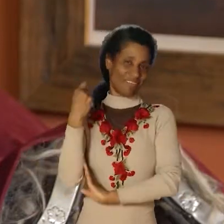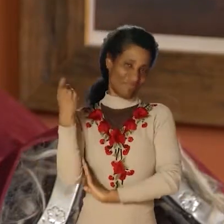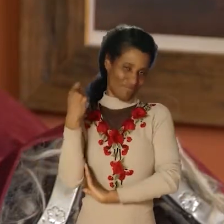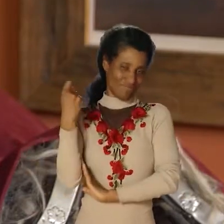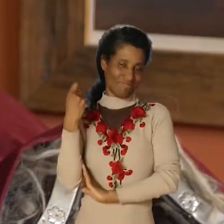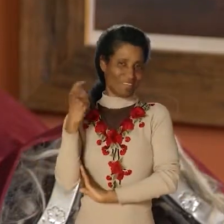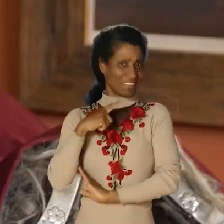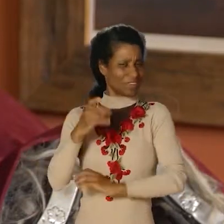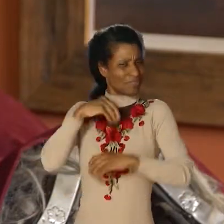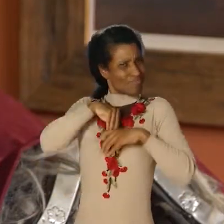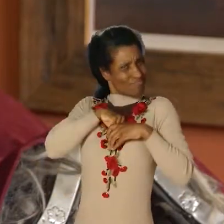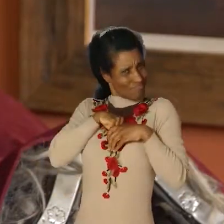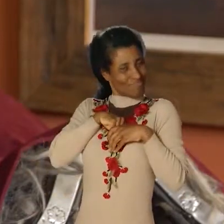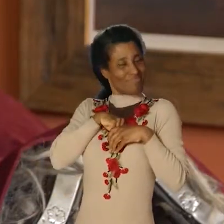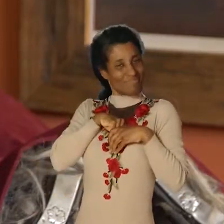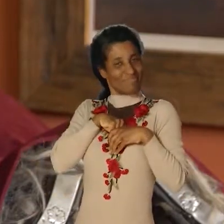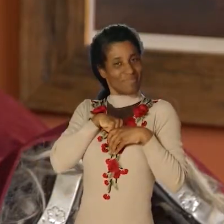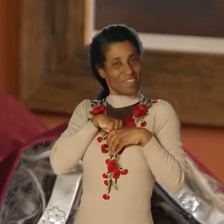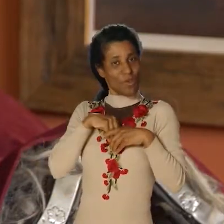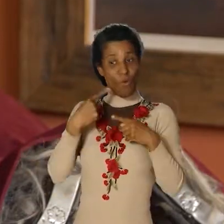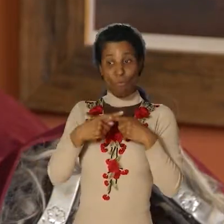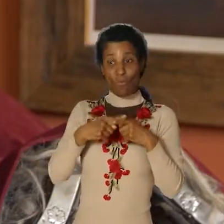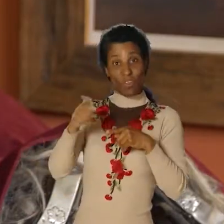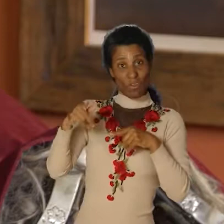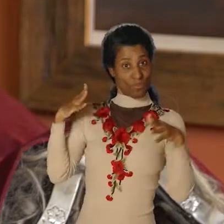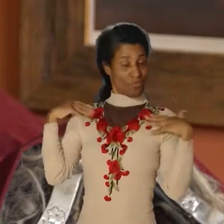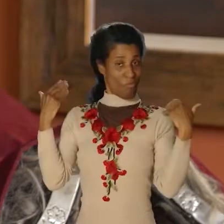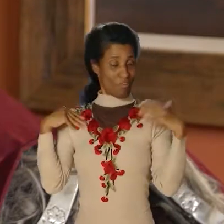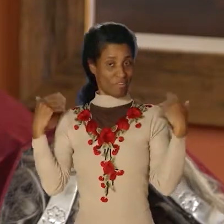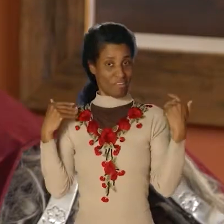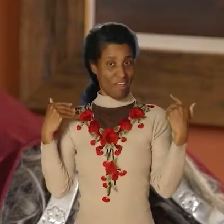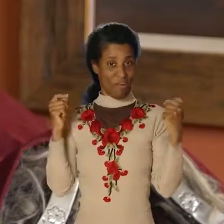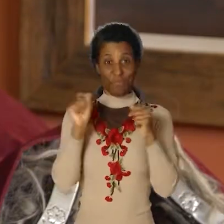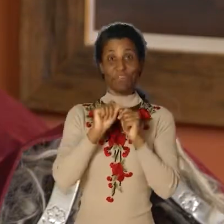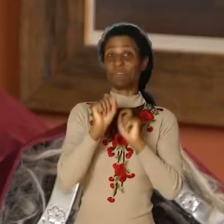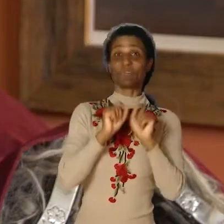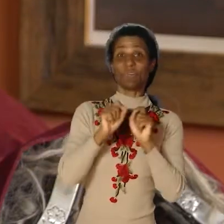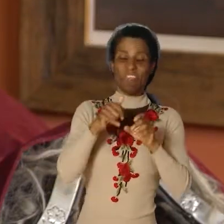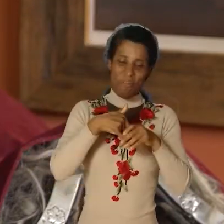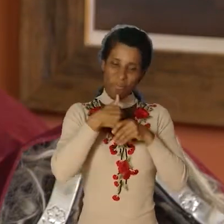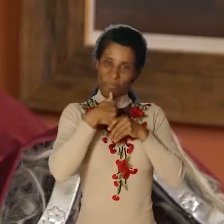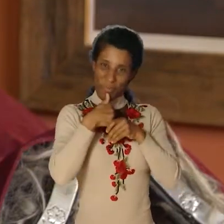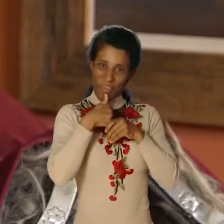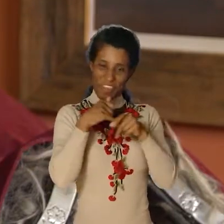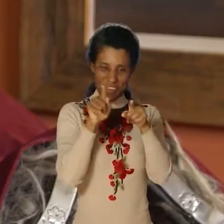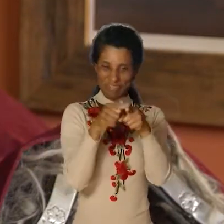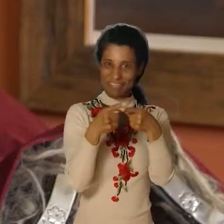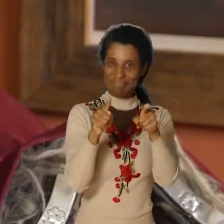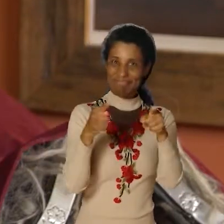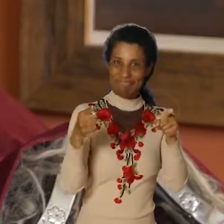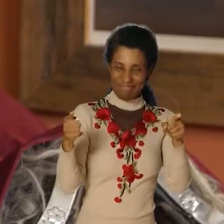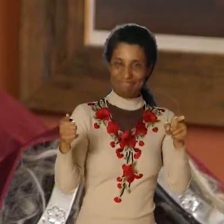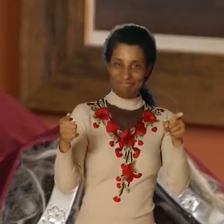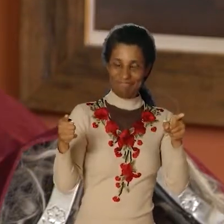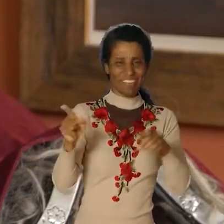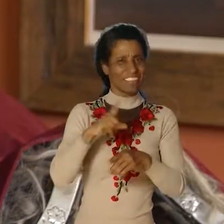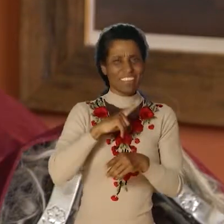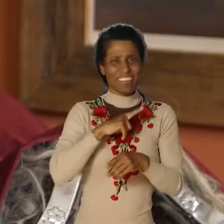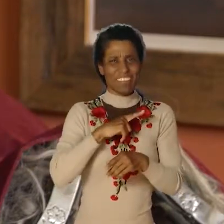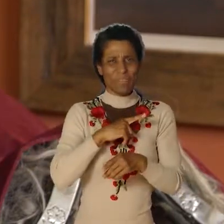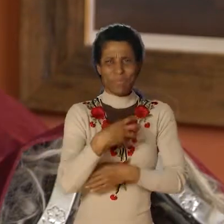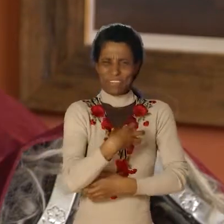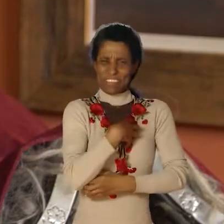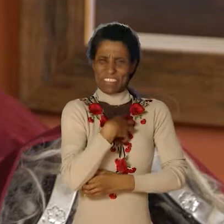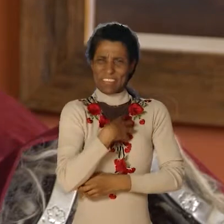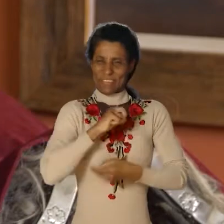gaúcho. Nós vamos sair numa campanha, nós vamos fazer fogo, vamos fazer um assado, vamos fazer um mate. Nós temos